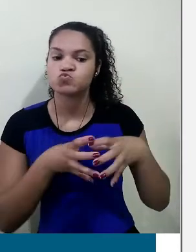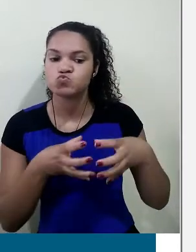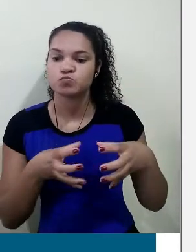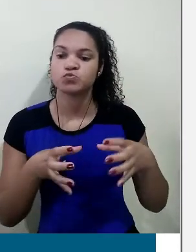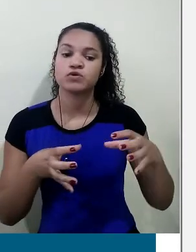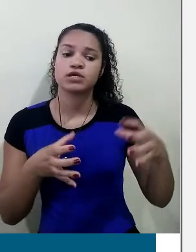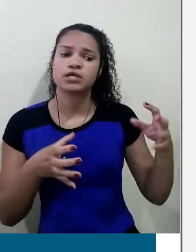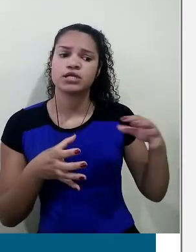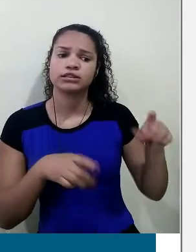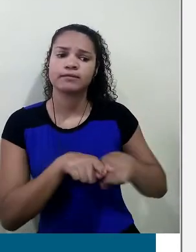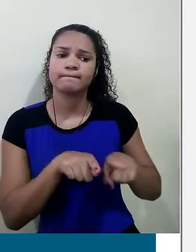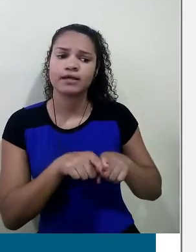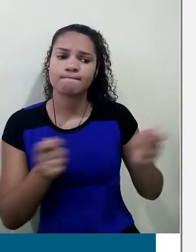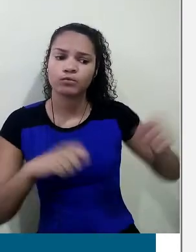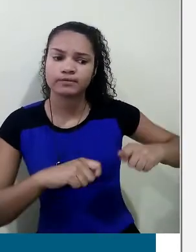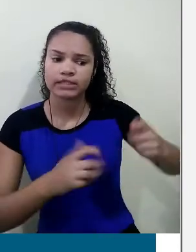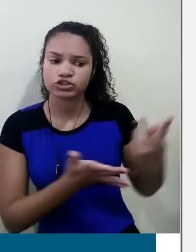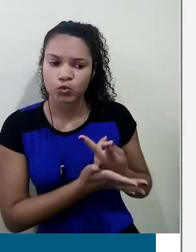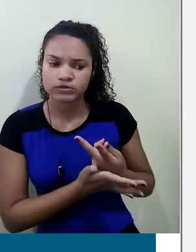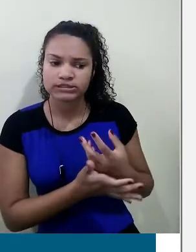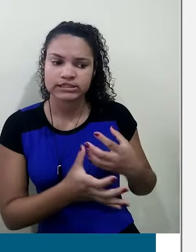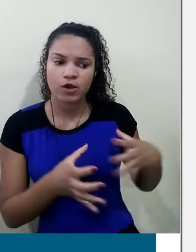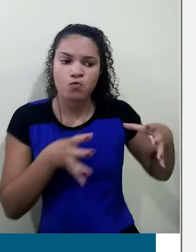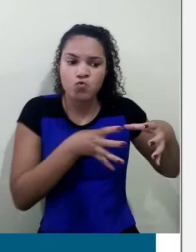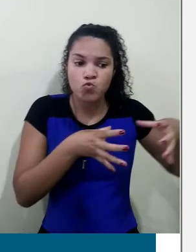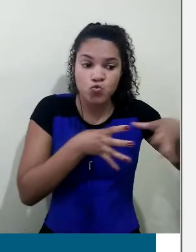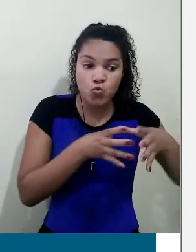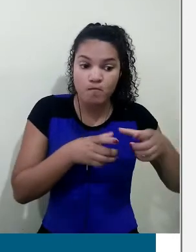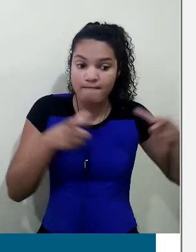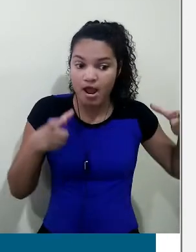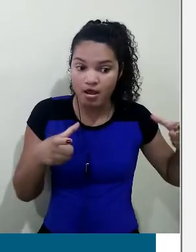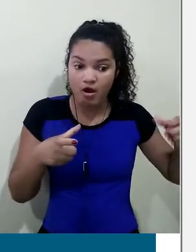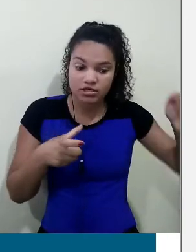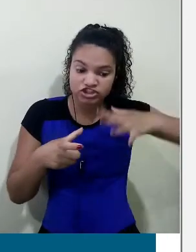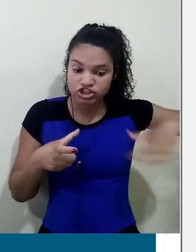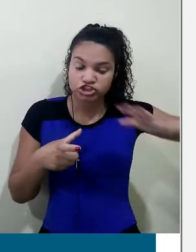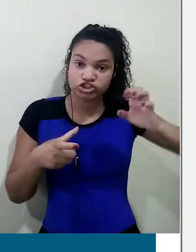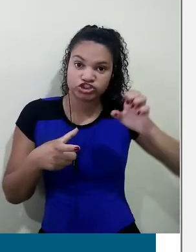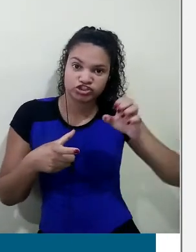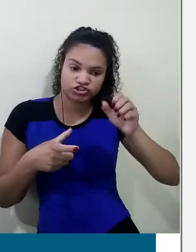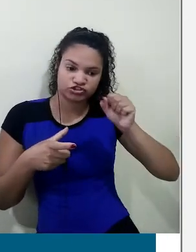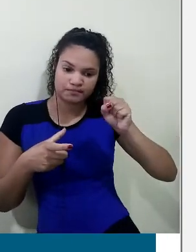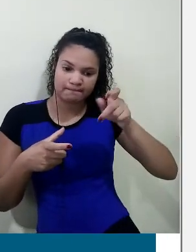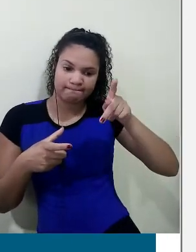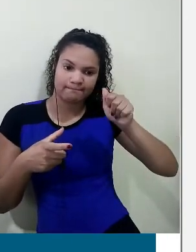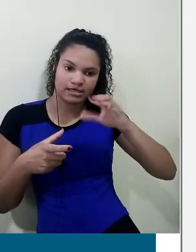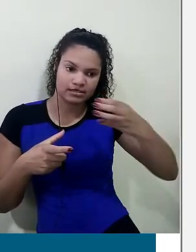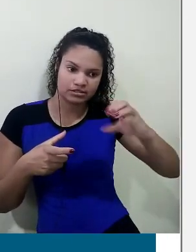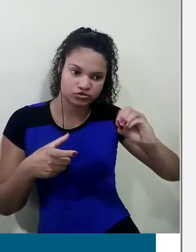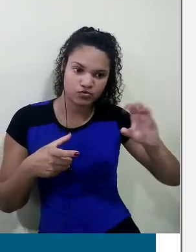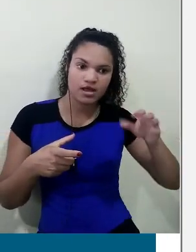a probabilidade de ocorrência como um subconjunto de um conjunto maior chamado espaço amostral